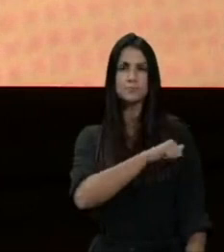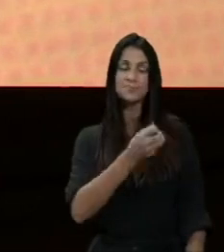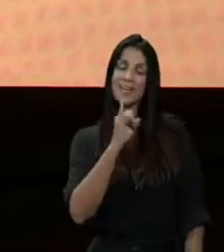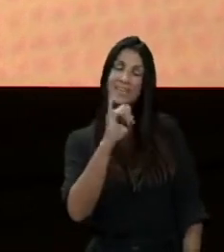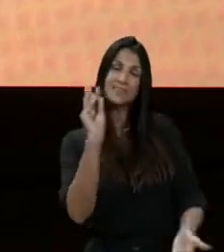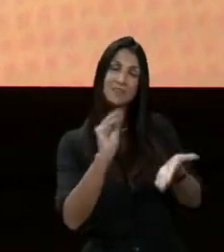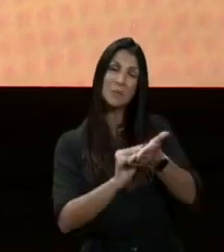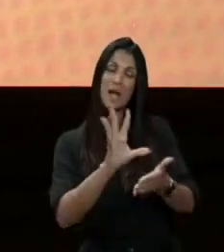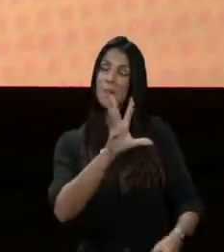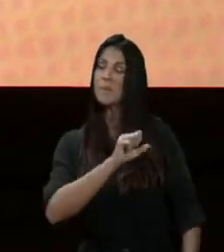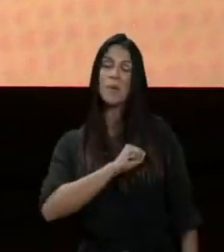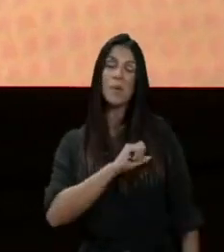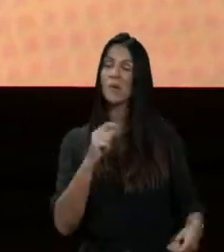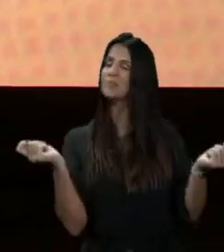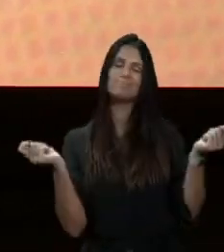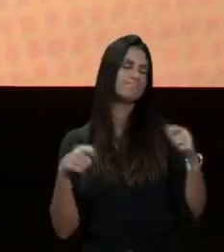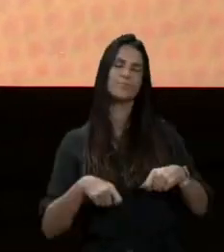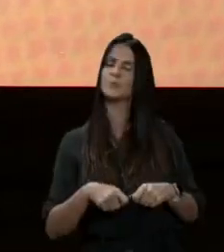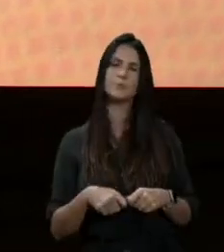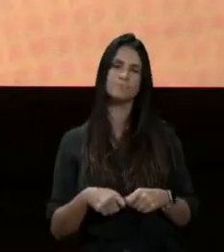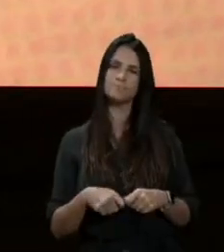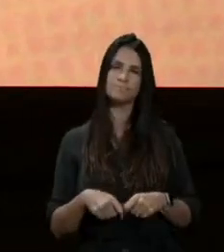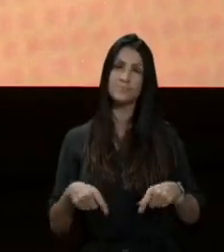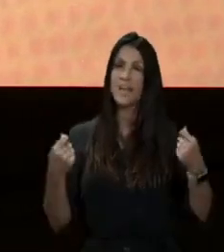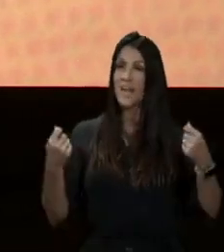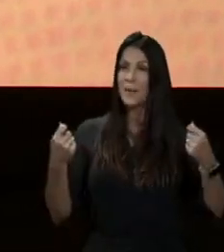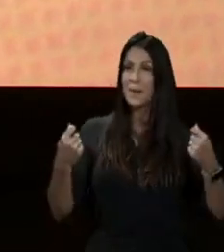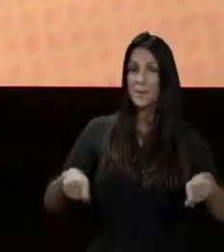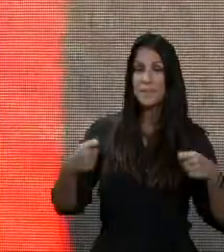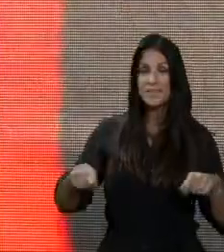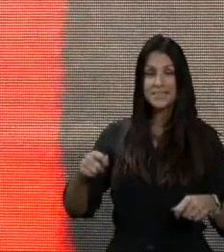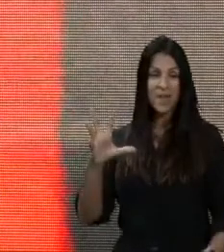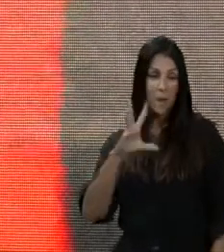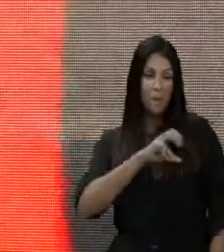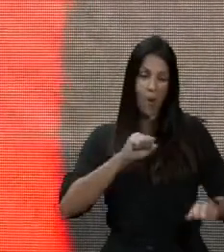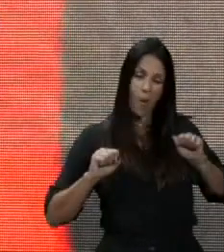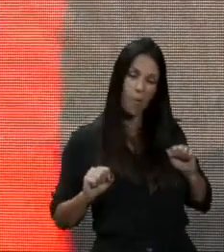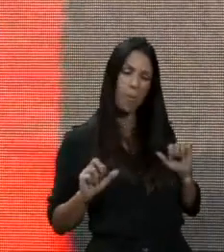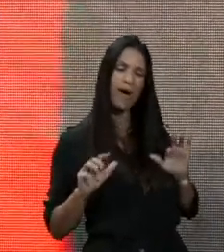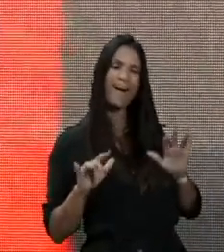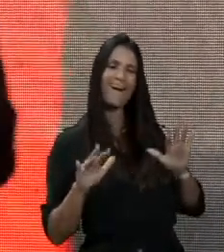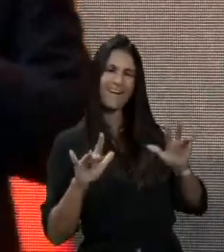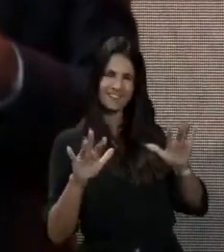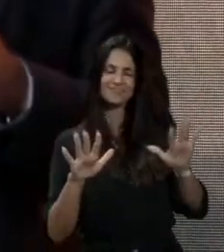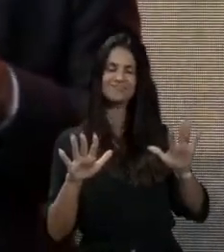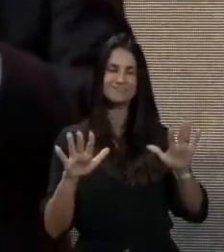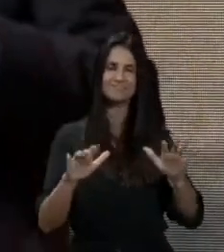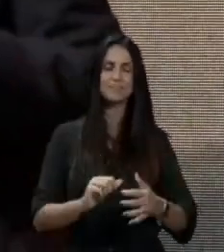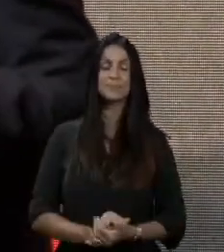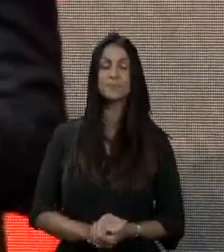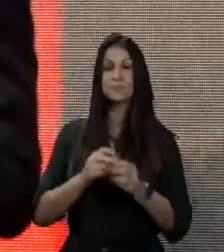Ah mas não tem que fazer a revolução de amor em uma das cenas mais fortes que eu já vi assim foto foi a cena